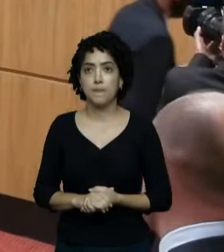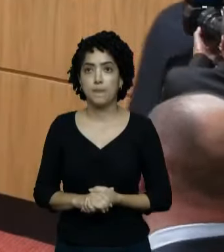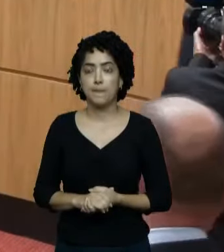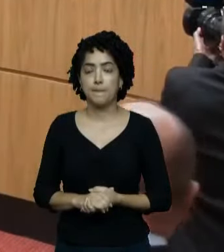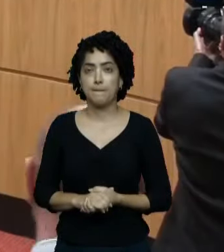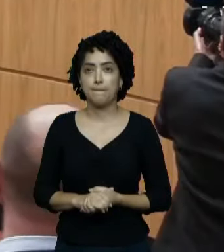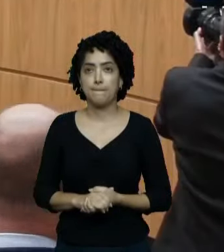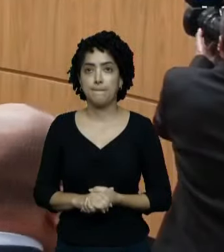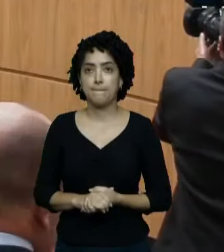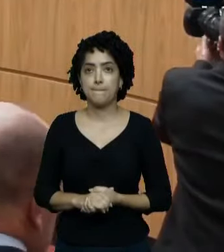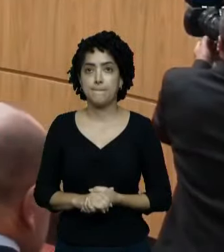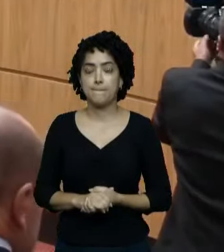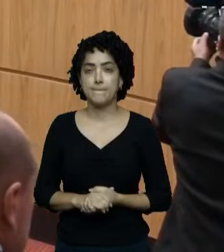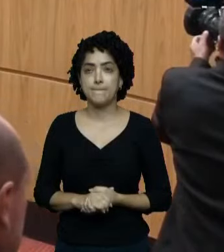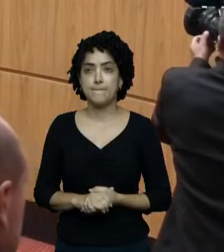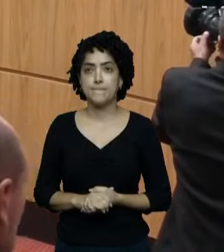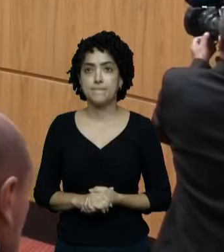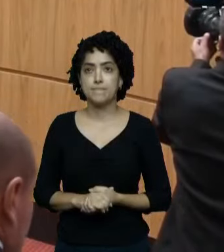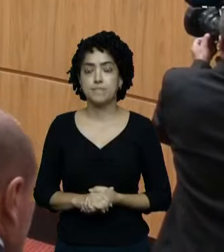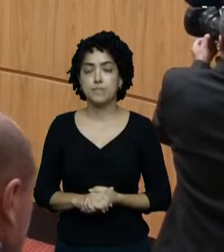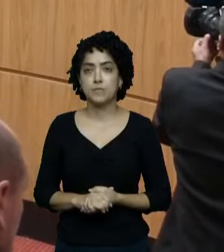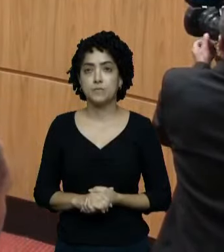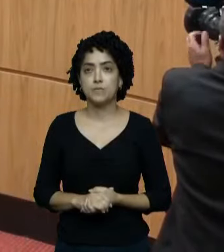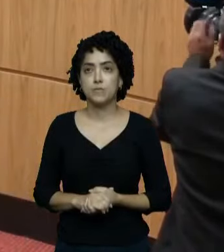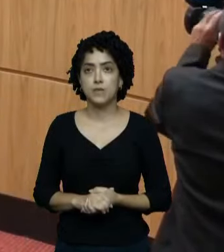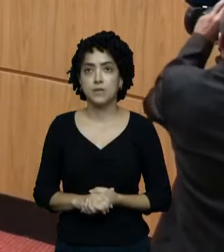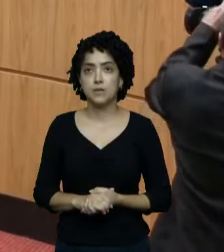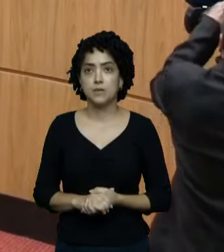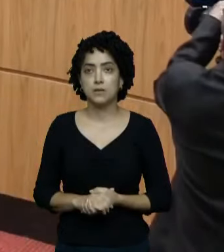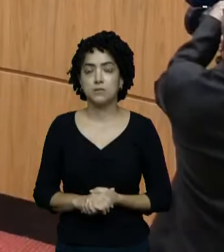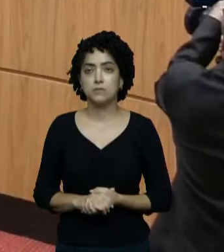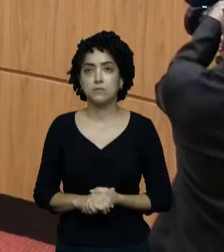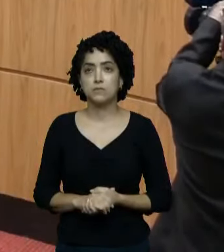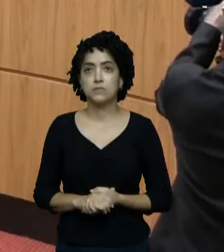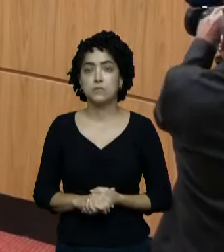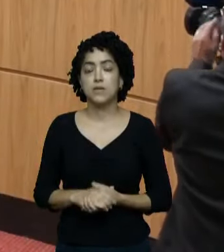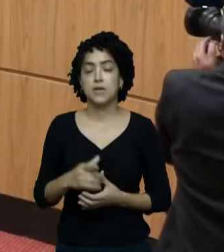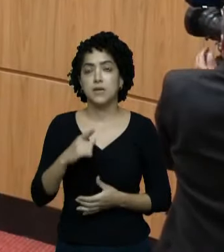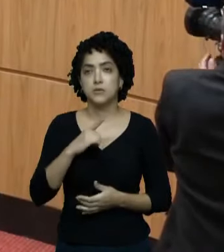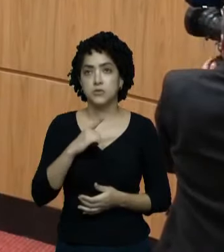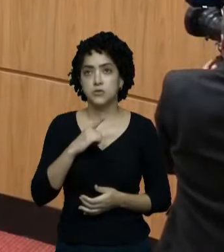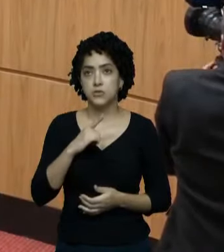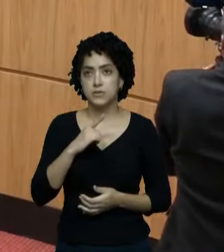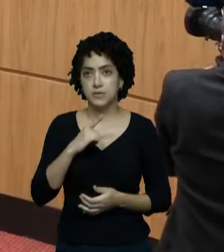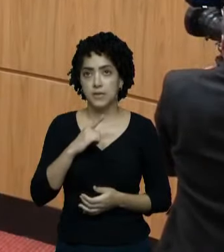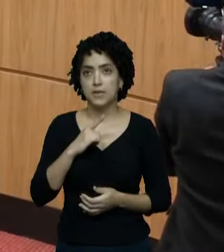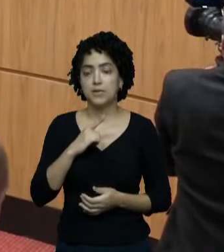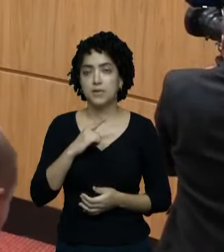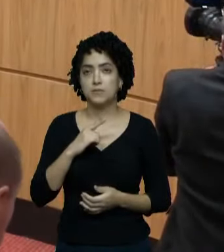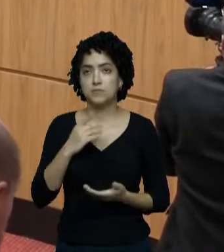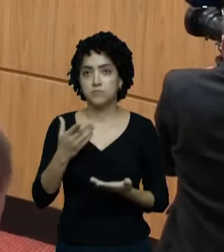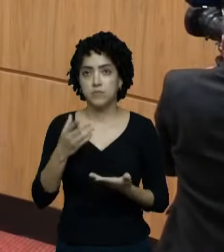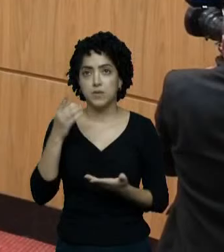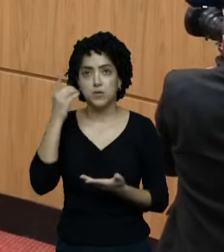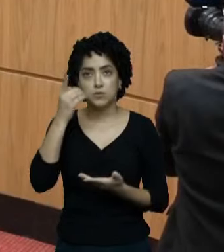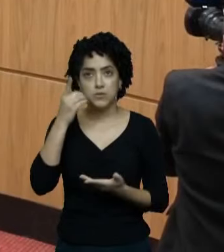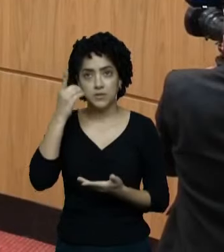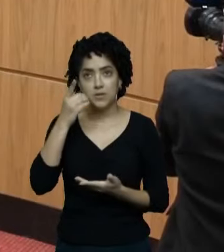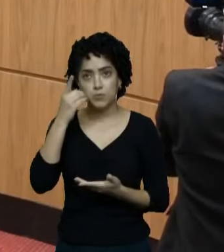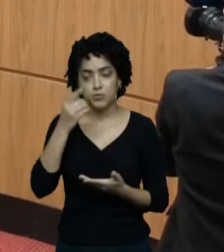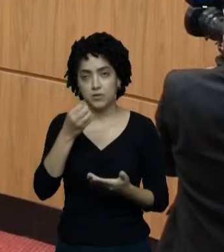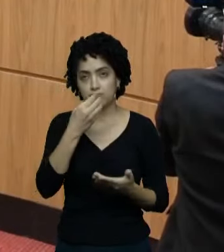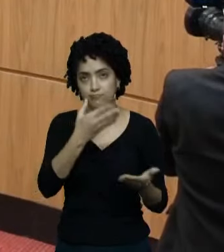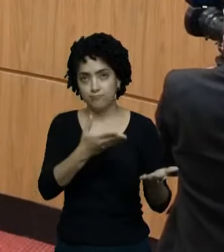Adriano Pereira. E temos na casa também um novo deputado. Seja